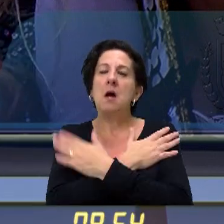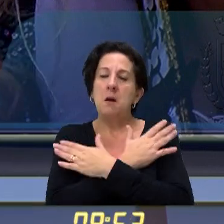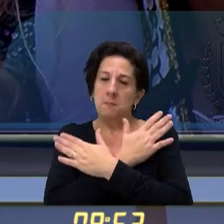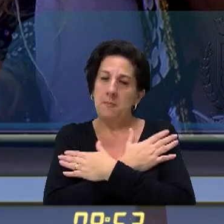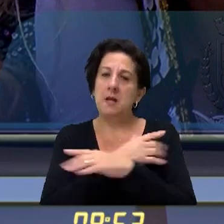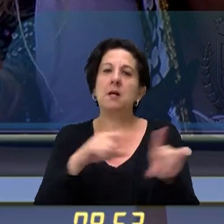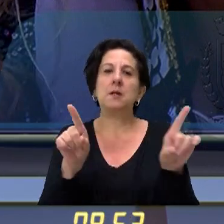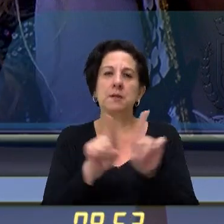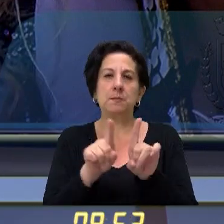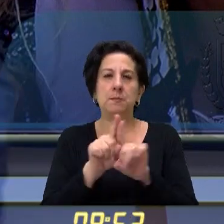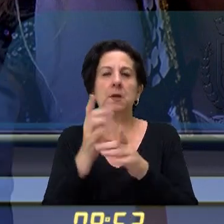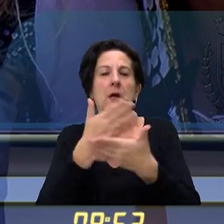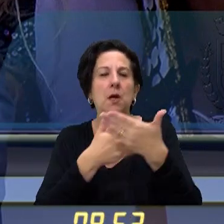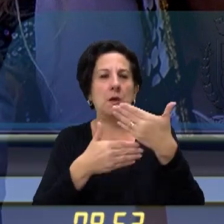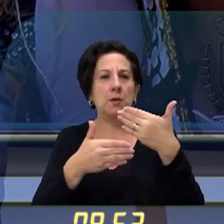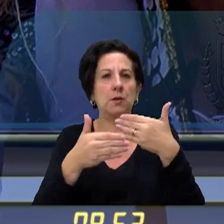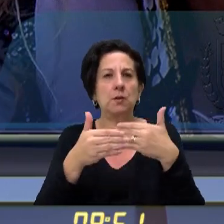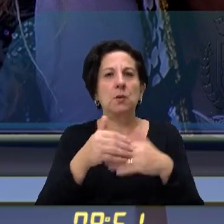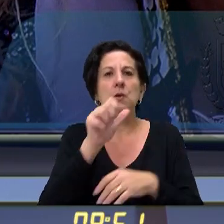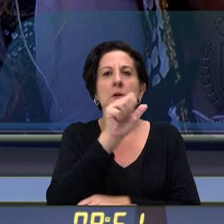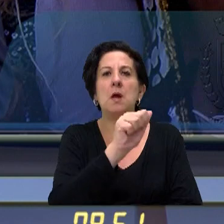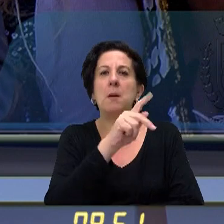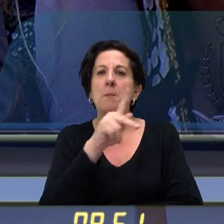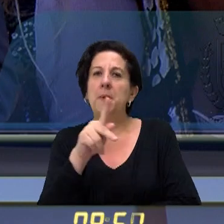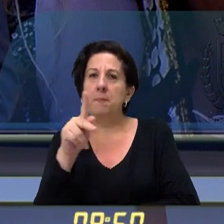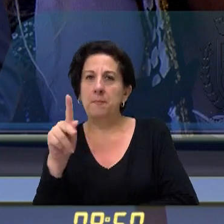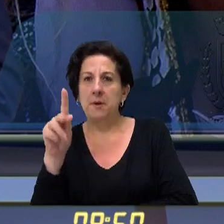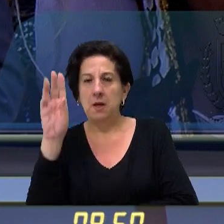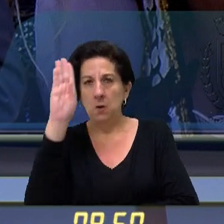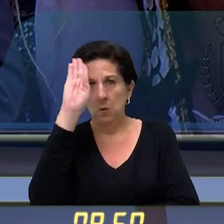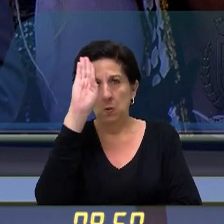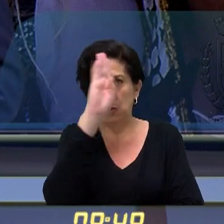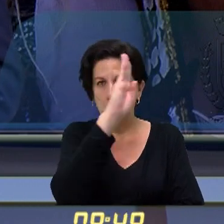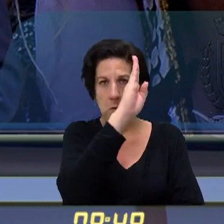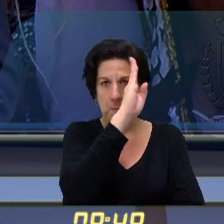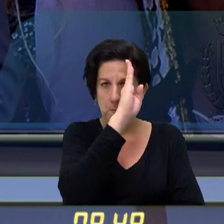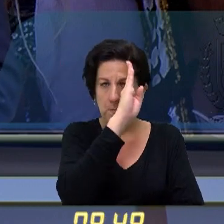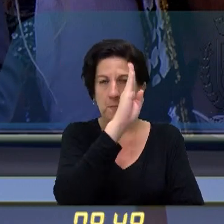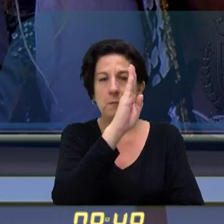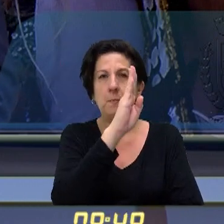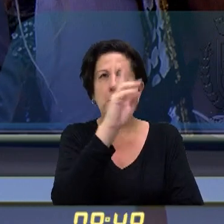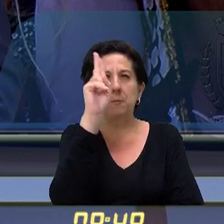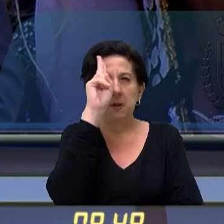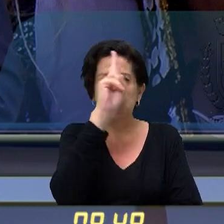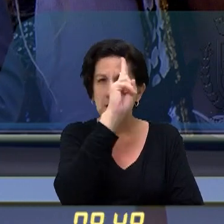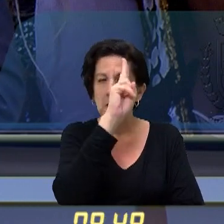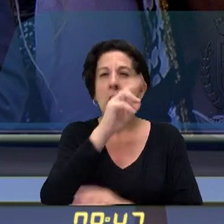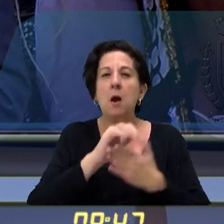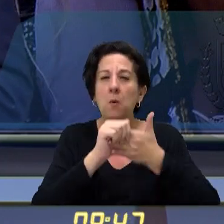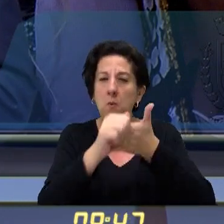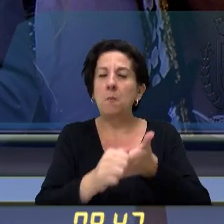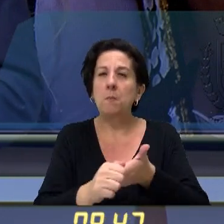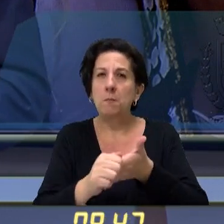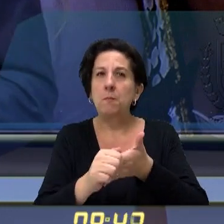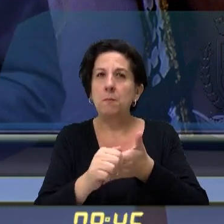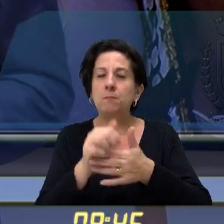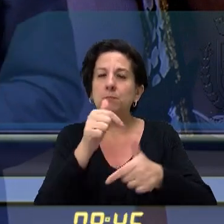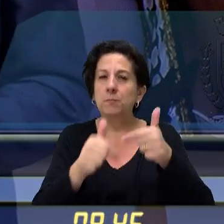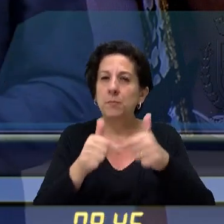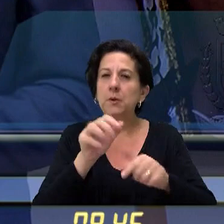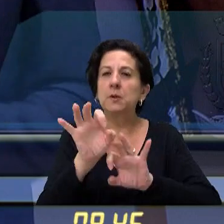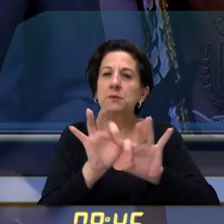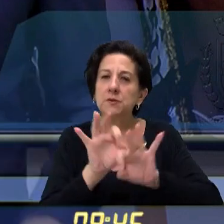aqui a todos os transportadores do aplicativo que na noite de hoje acompanhem a sessão, que provavelmente teremos a votação de um